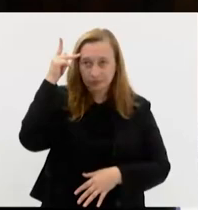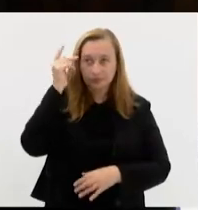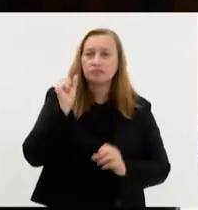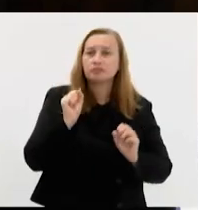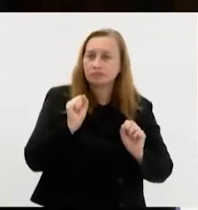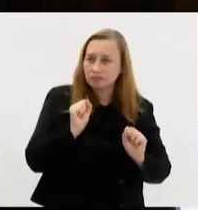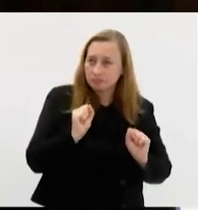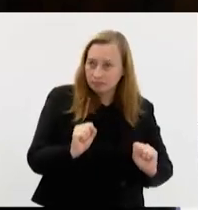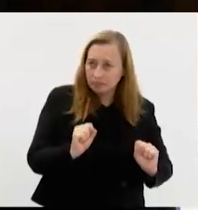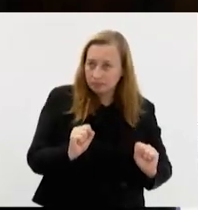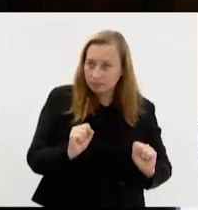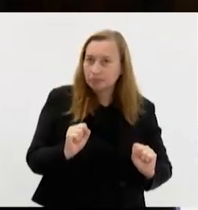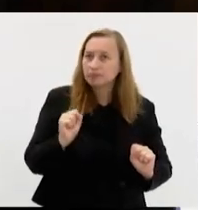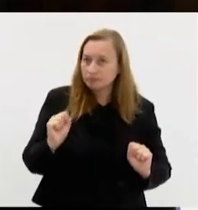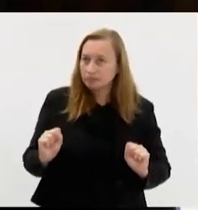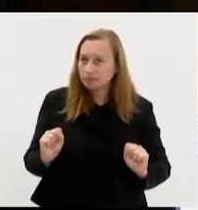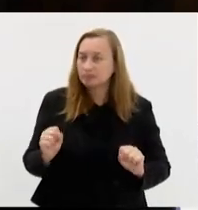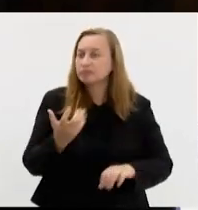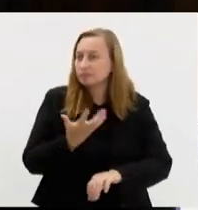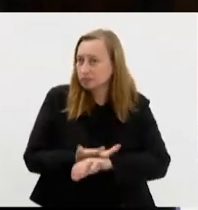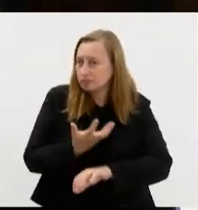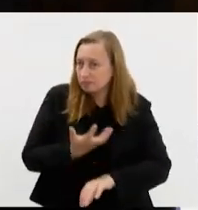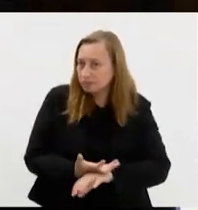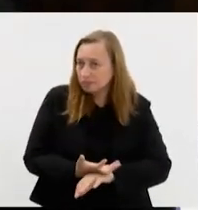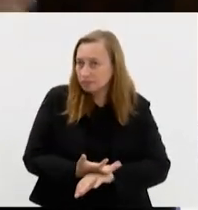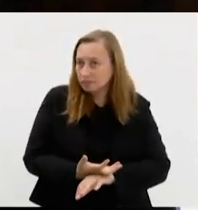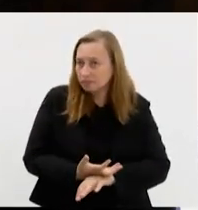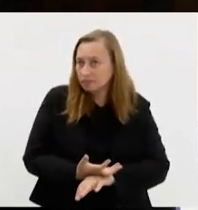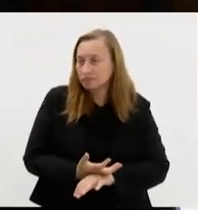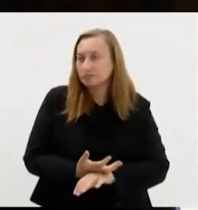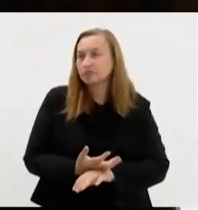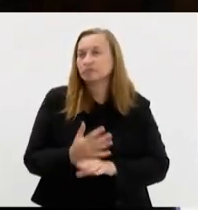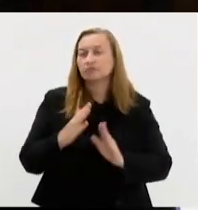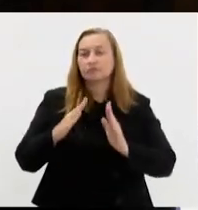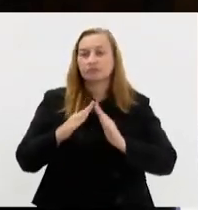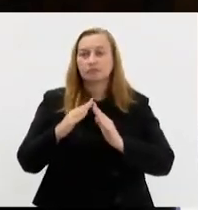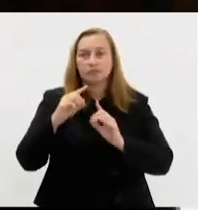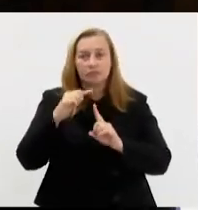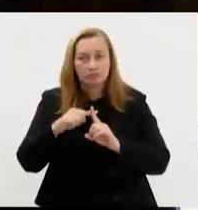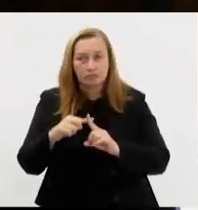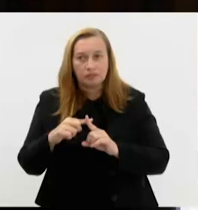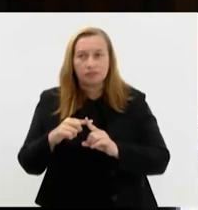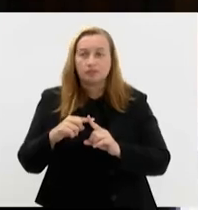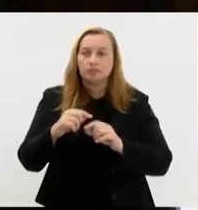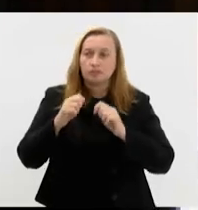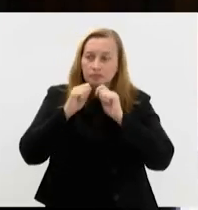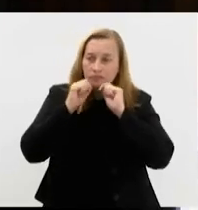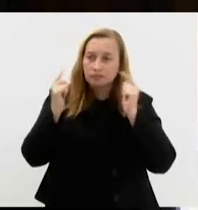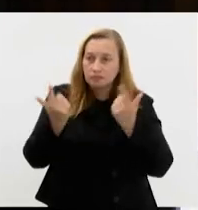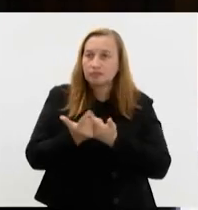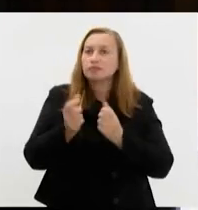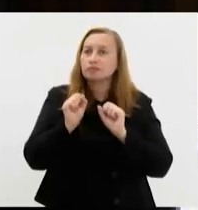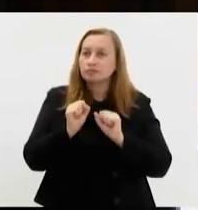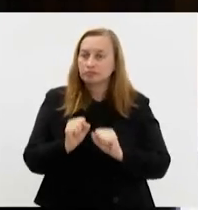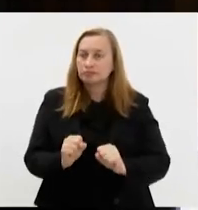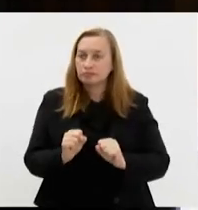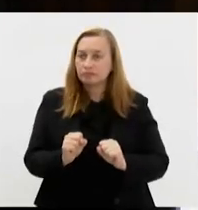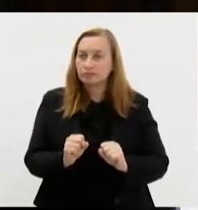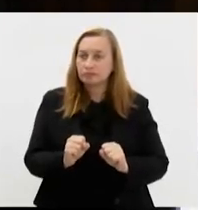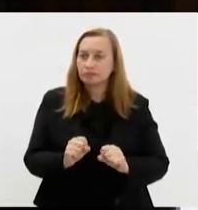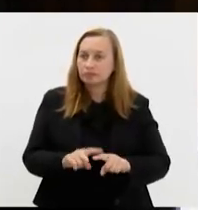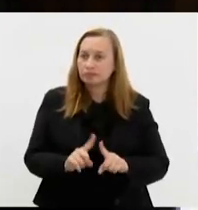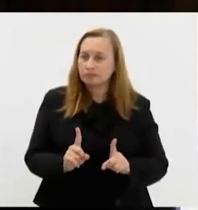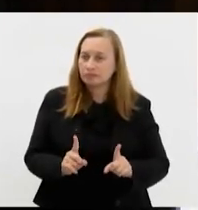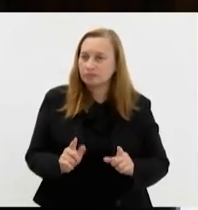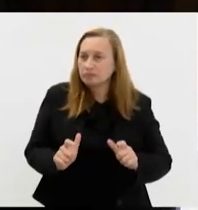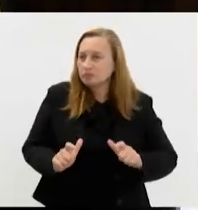possível você pode na praça na porta de uma catedral do da alerge você pode mas e se